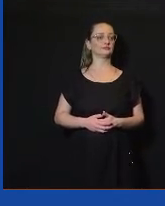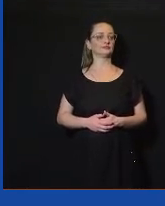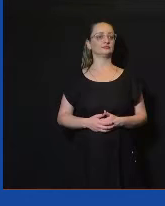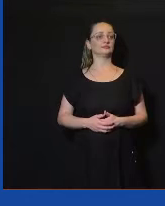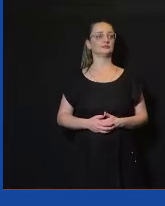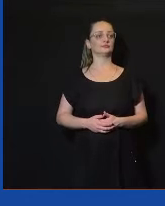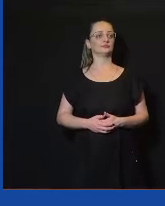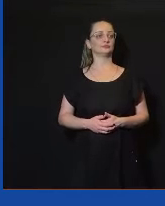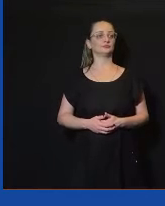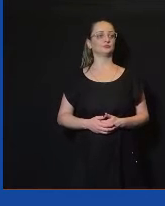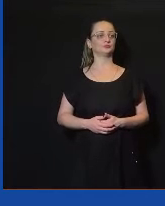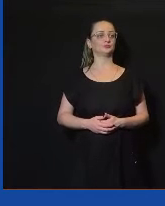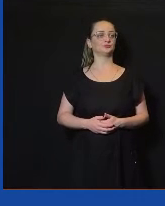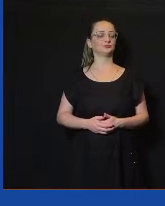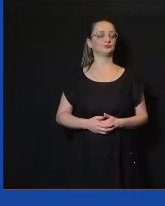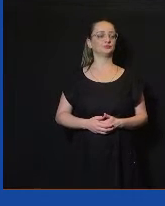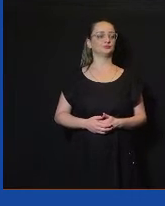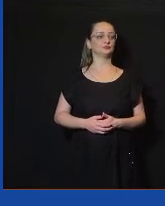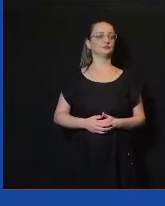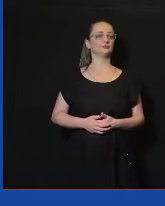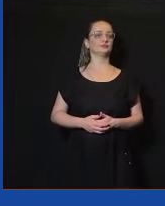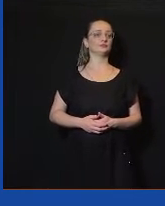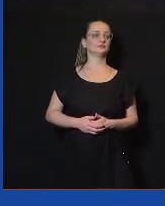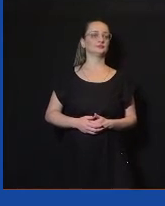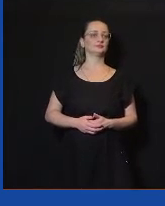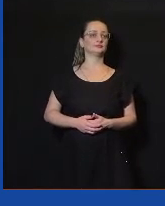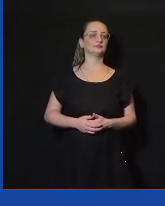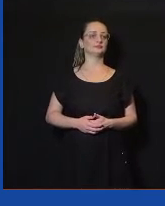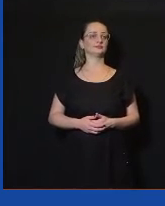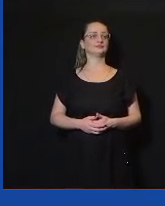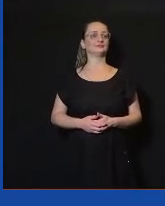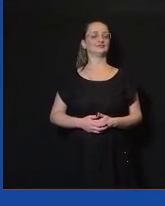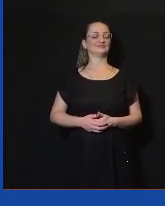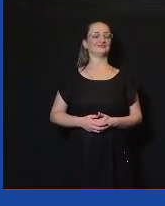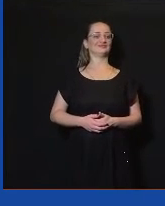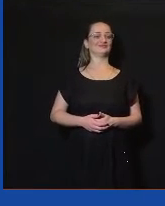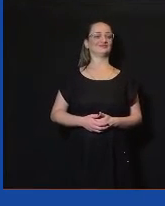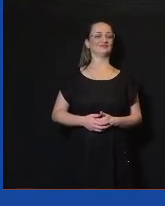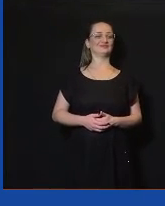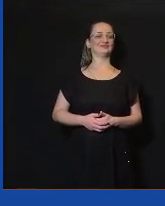O microfone está no mudo. Voltei agora, tá legal aí o áudio.